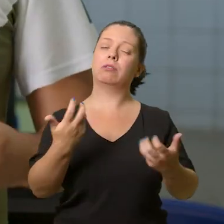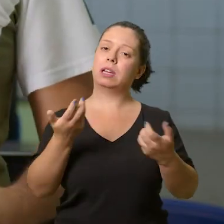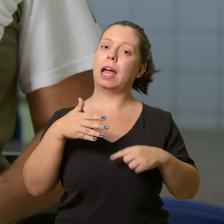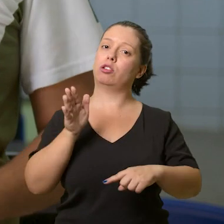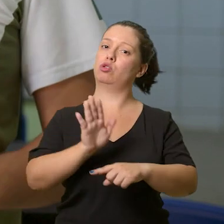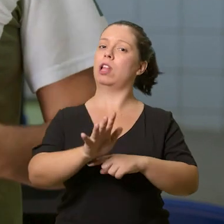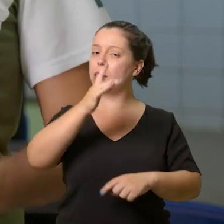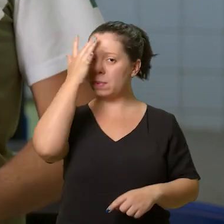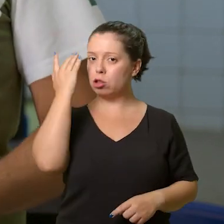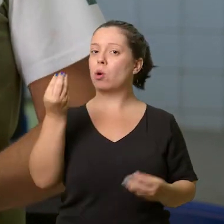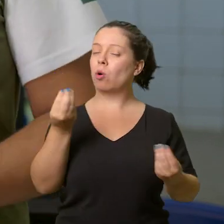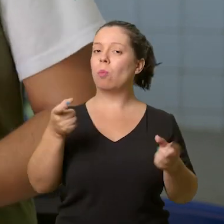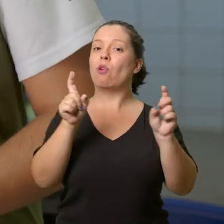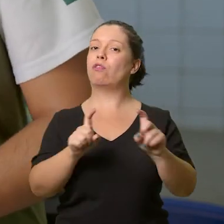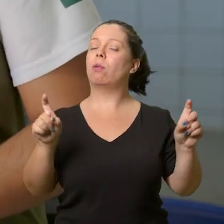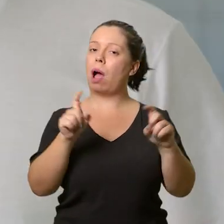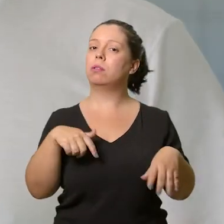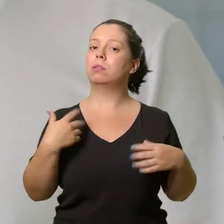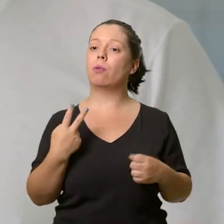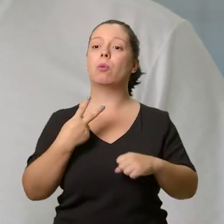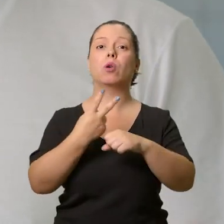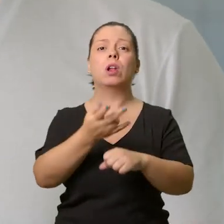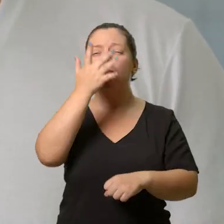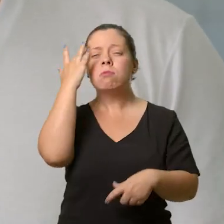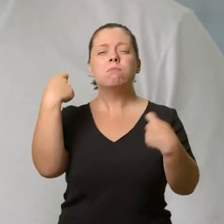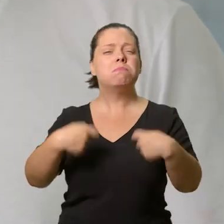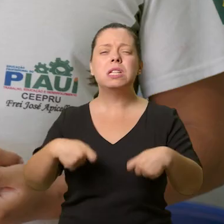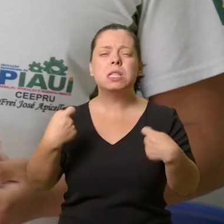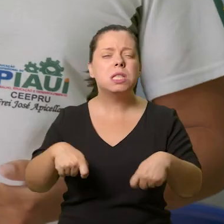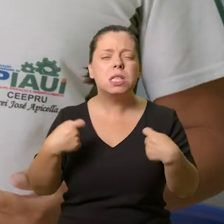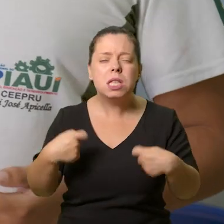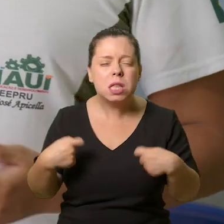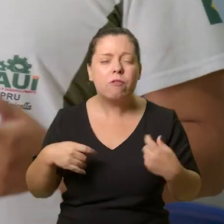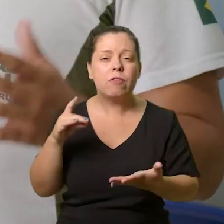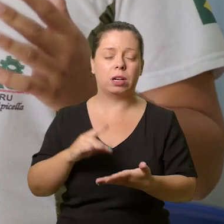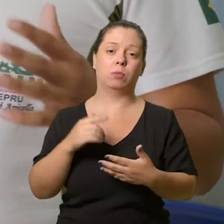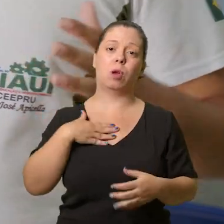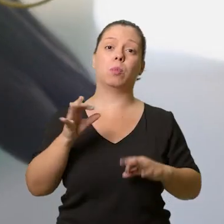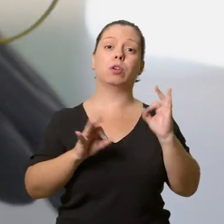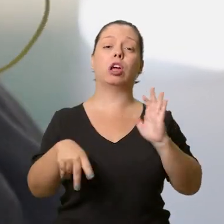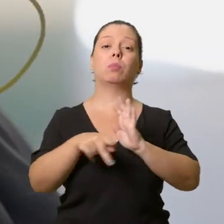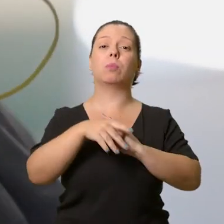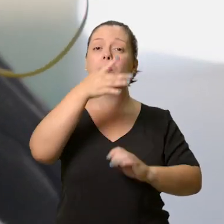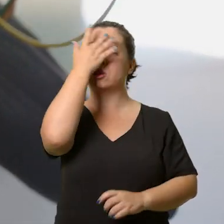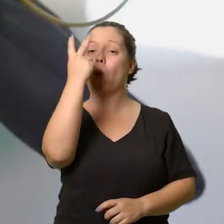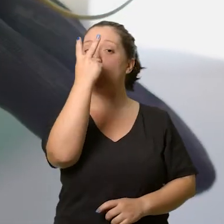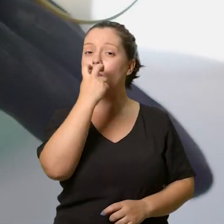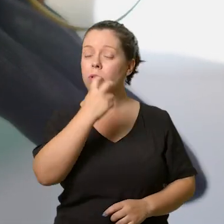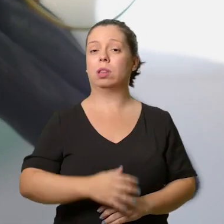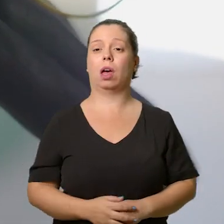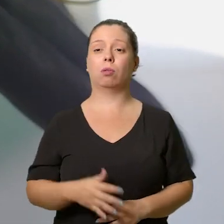queria ajudar uma pessoa usando a informática, ou seja, eu procurei quem mais precisava. Meu projeto foi para o deficiente